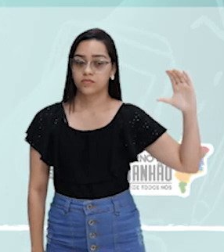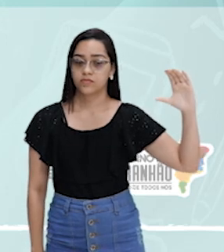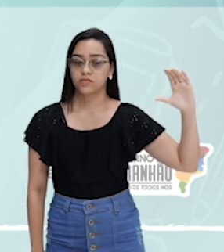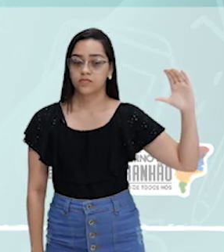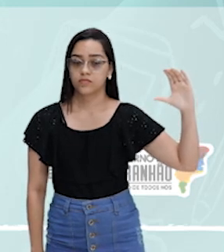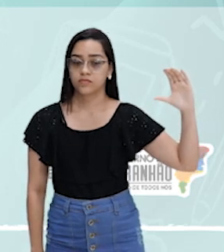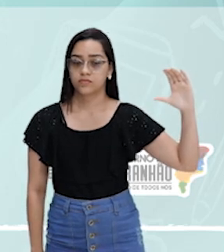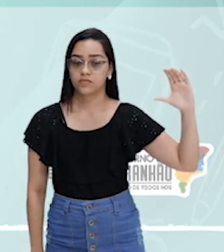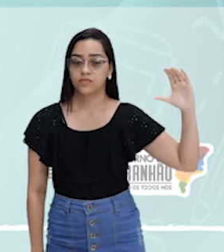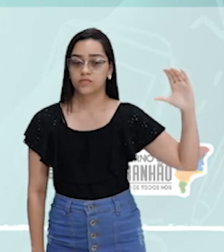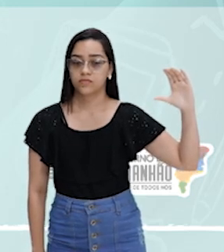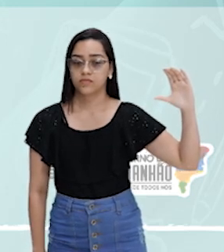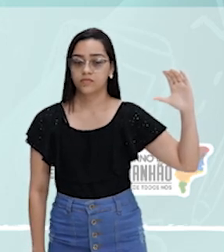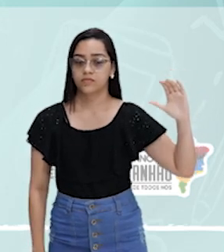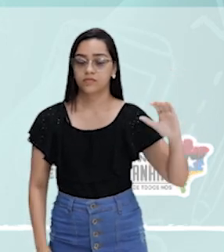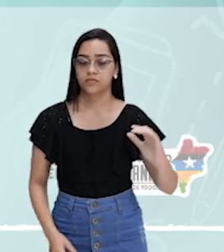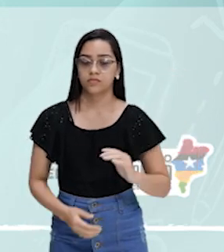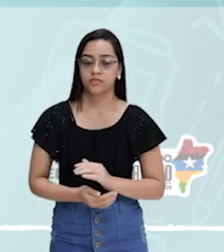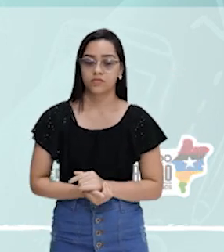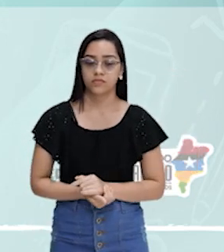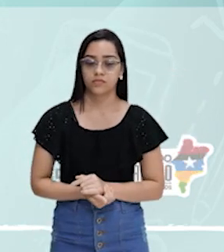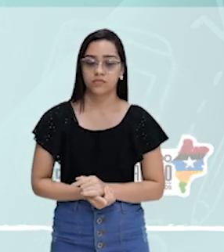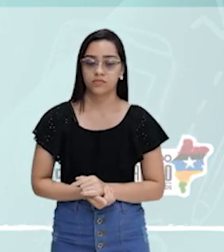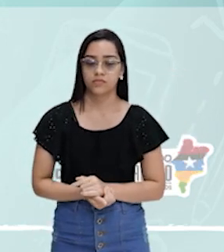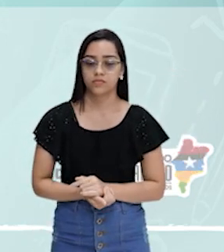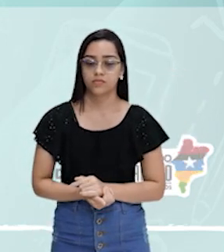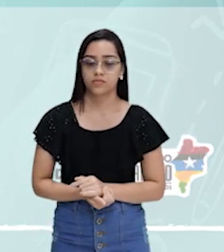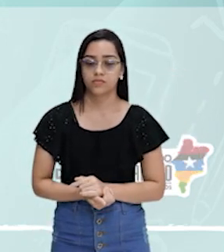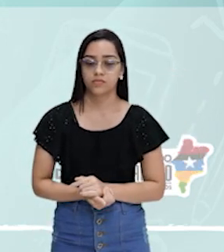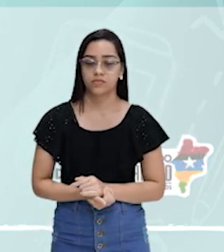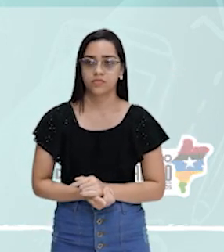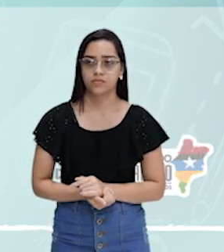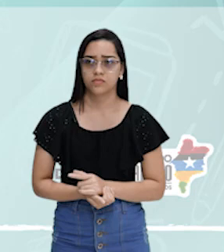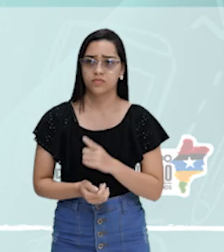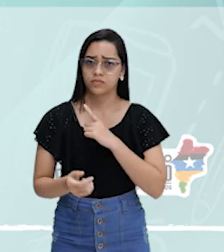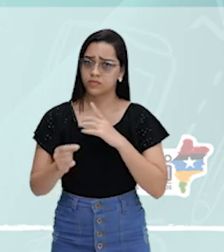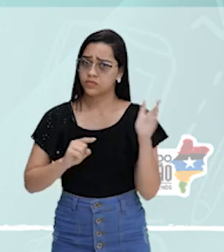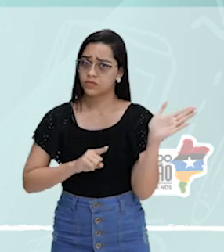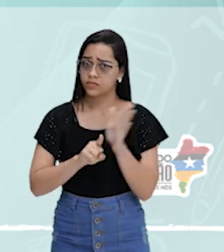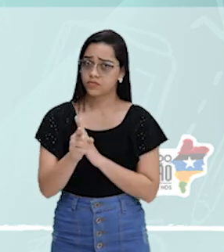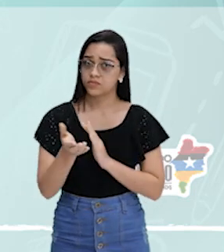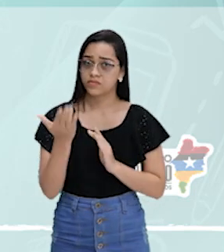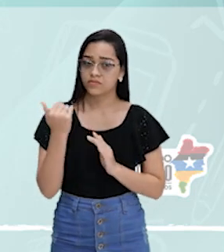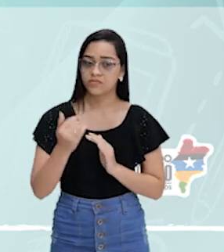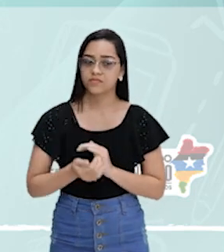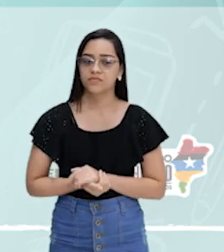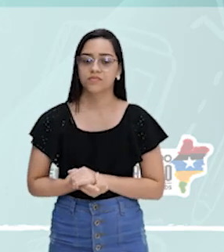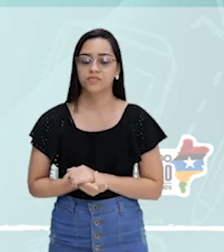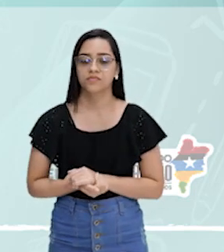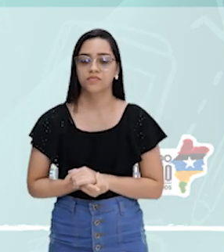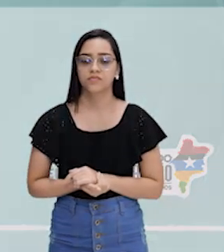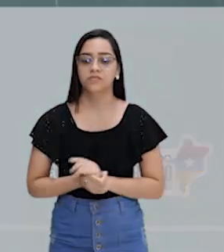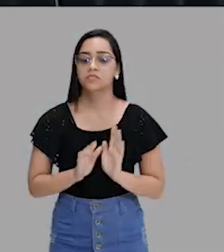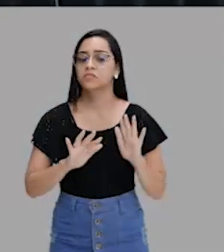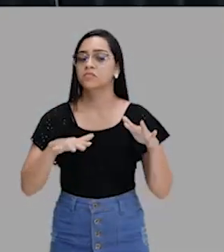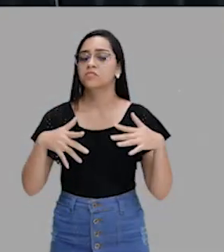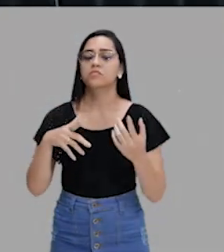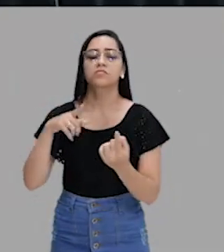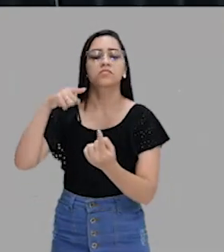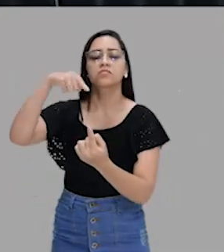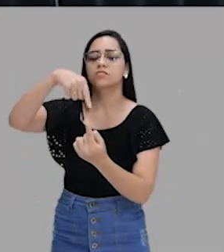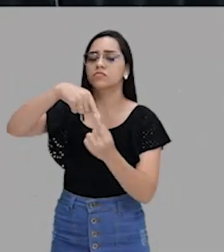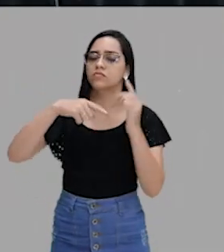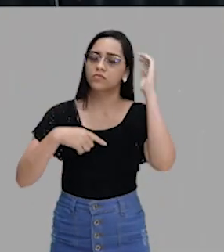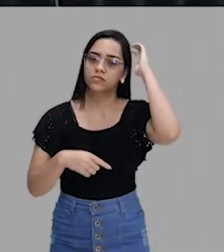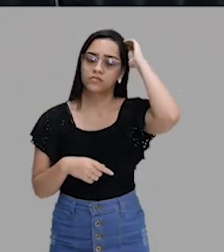mas eu lembro, você também lembra da minha leitura, ok? Vamos para mais uma questão? Qual é a finalidade do